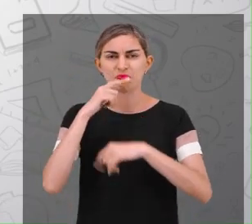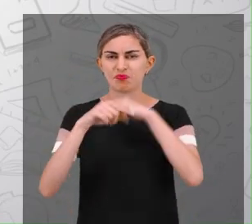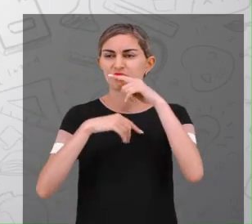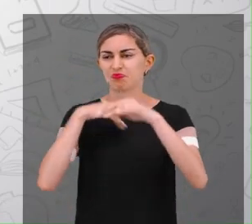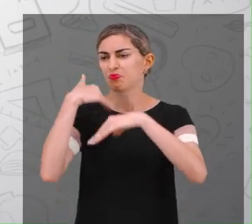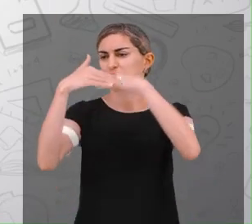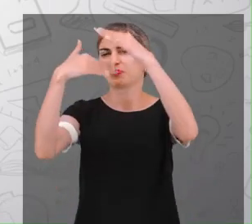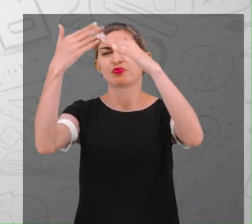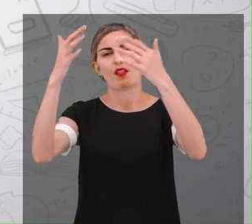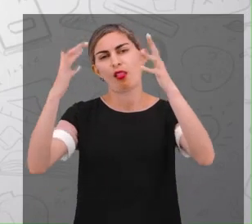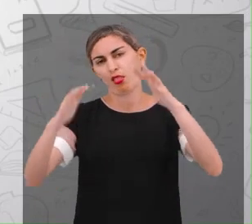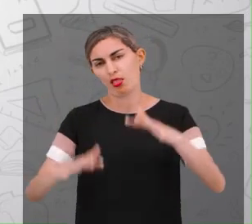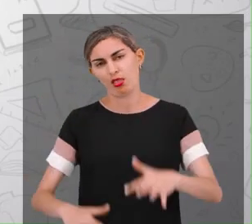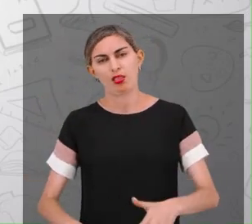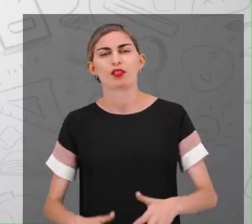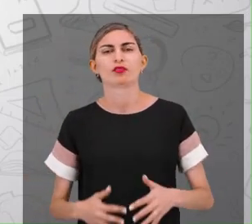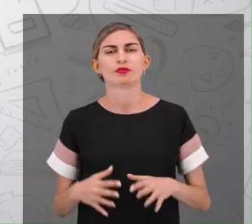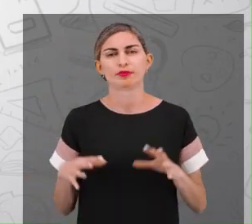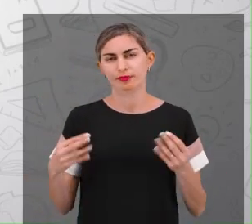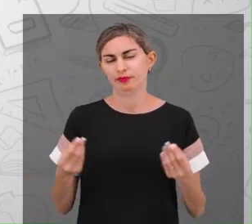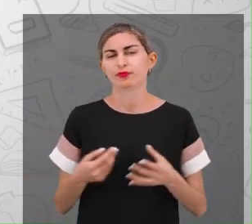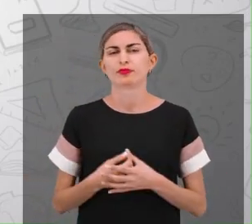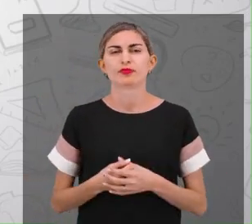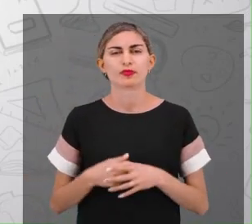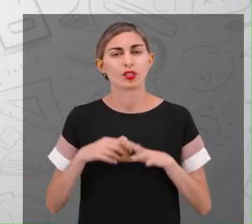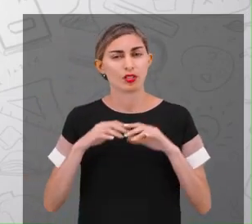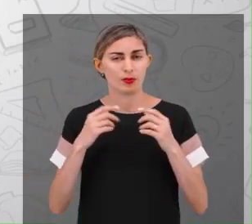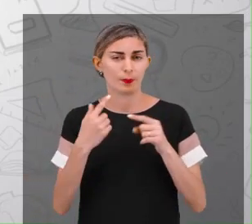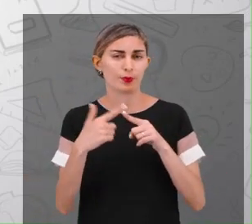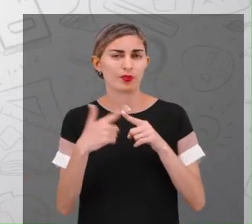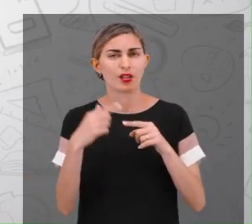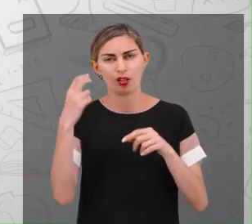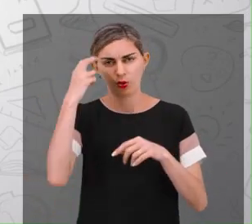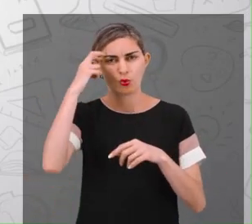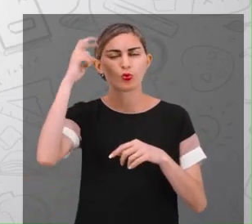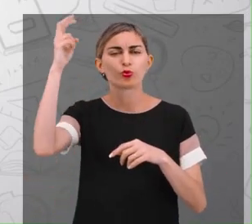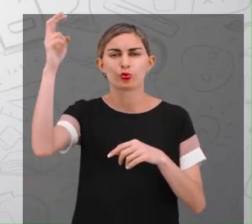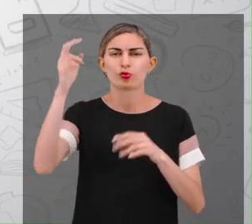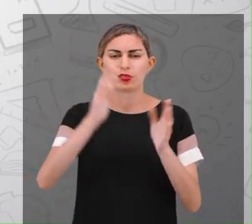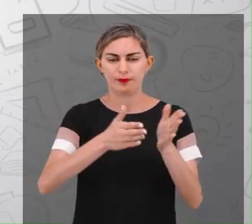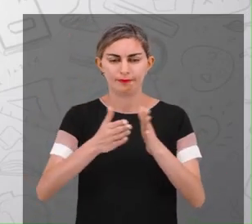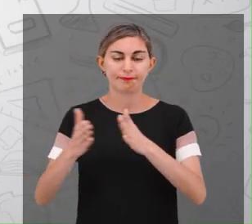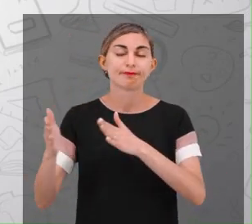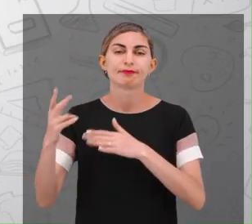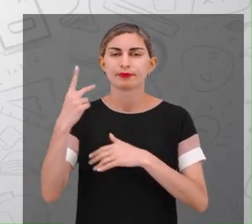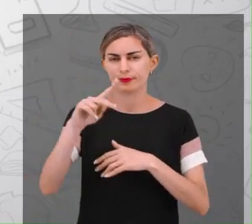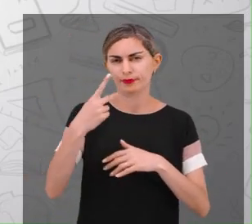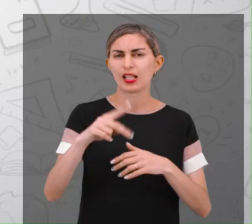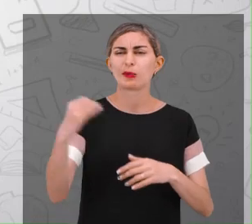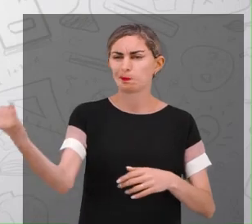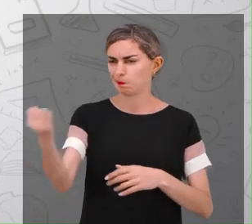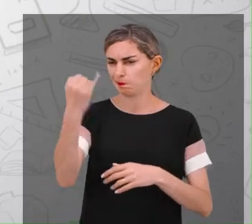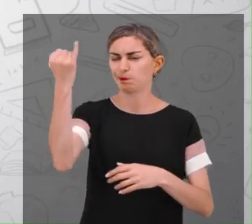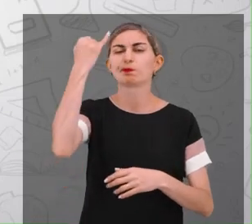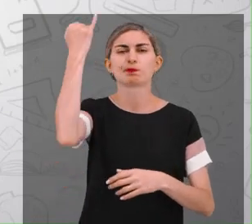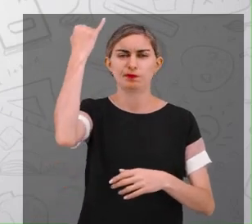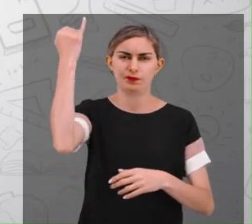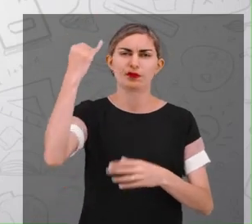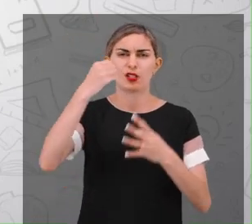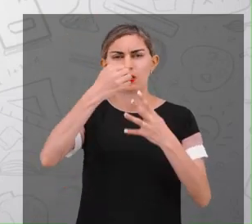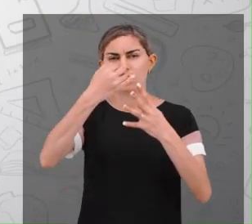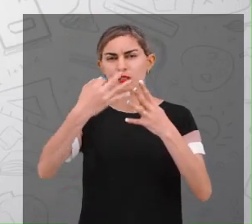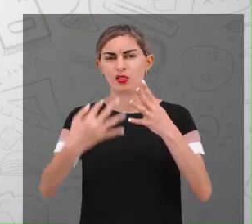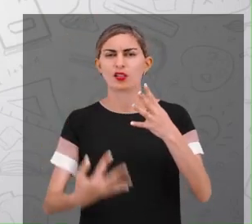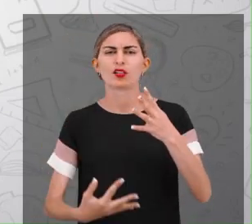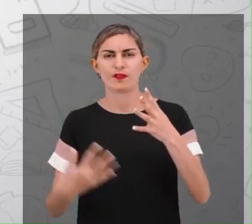do lugar, ela se desmonta como um todo. Porque a cultura organizacional ela é de extrema importância e pode ser